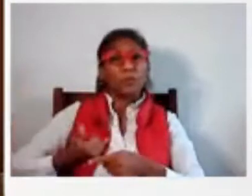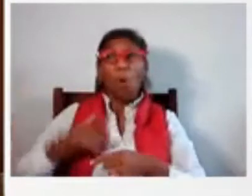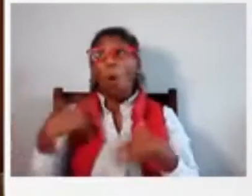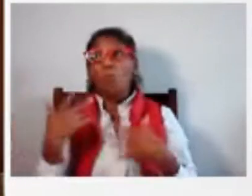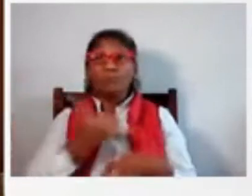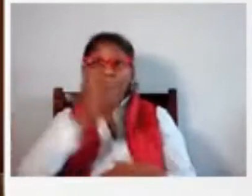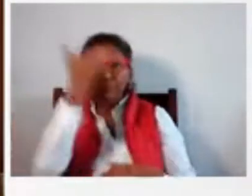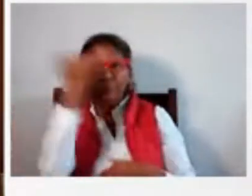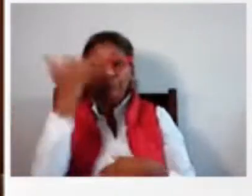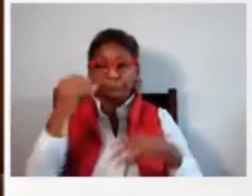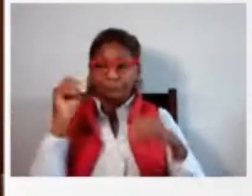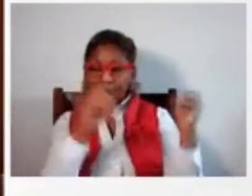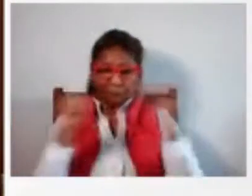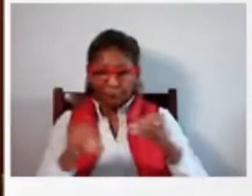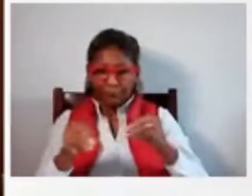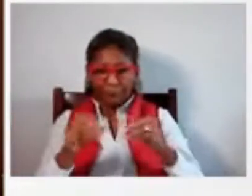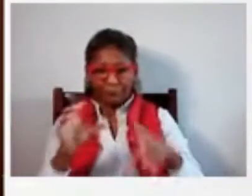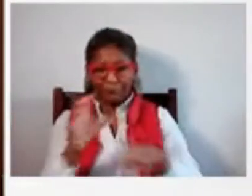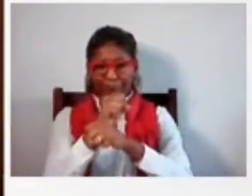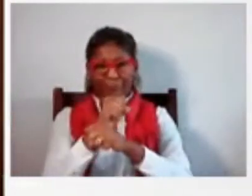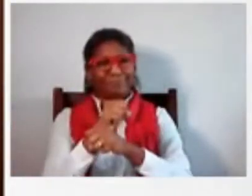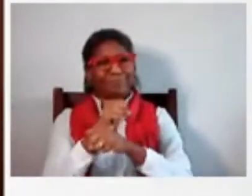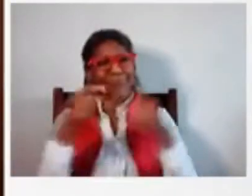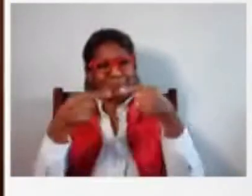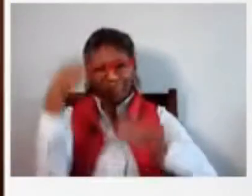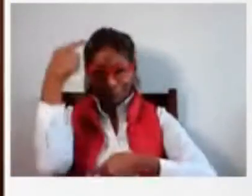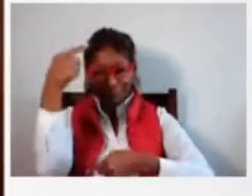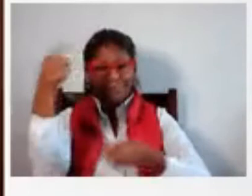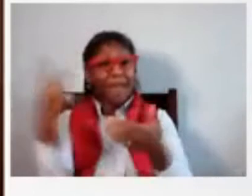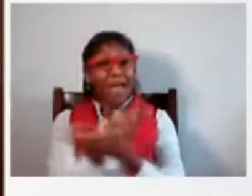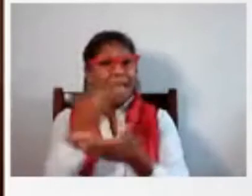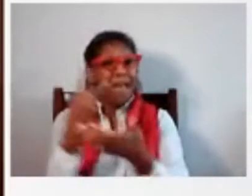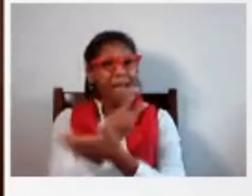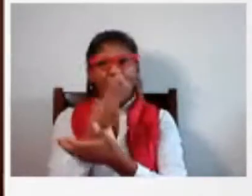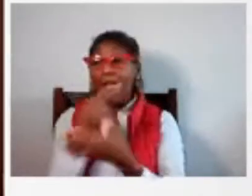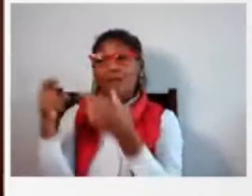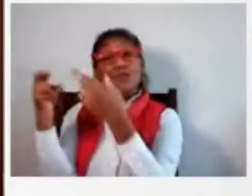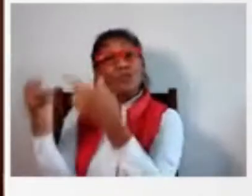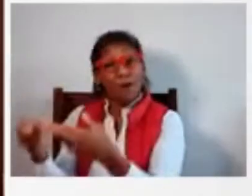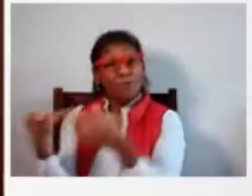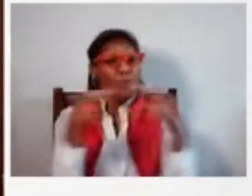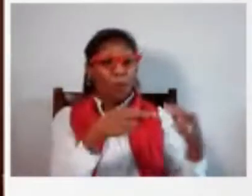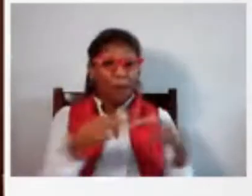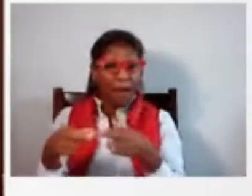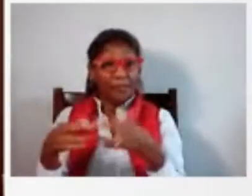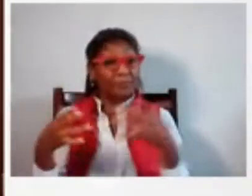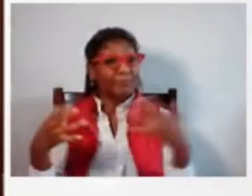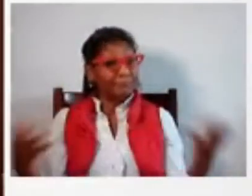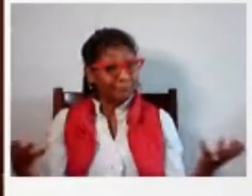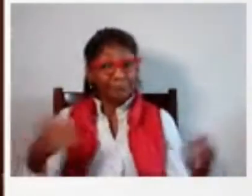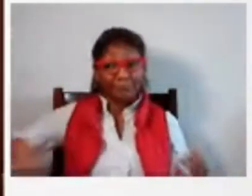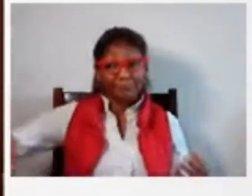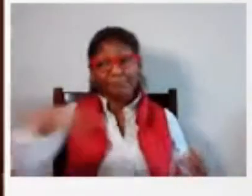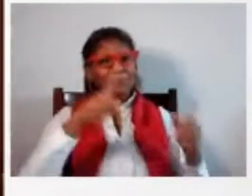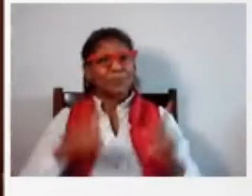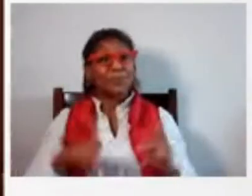assim, um dano econômico a uma região, a tantas pessoas. Então,